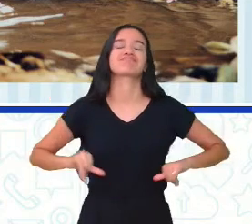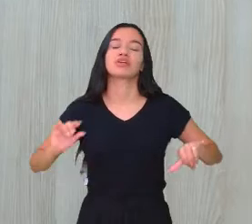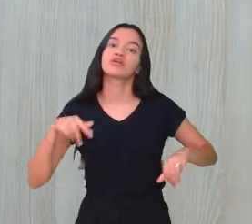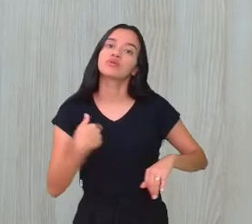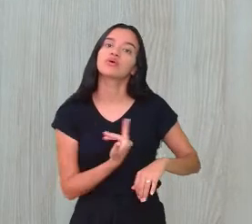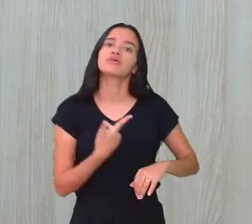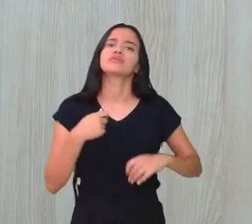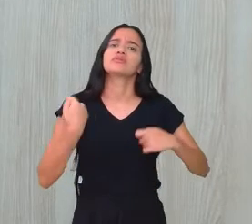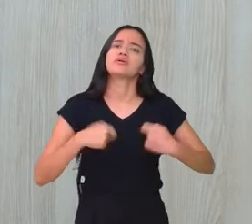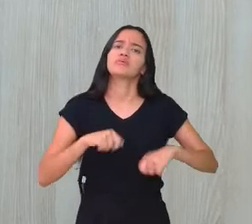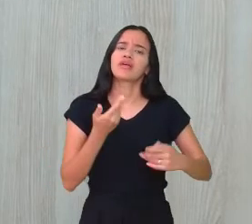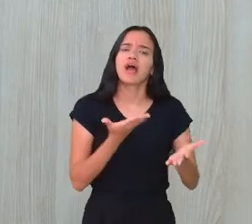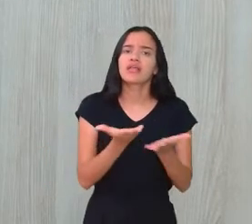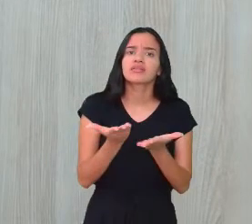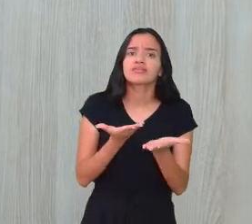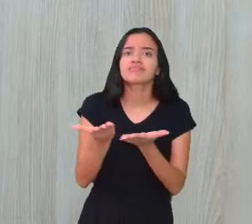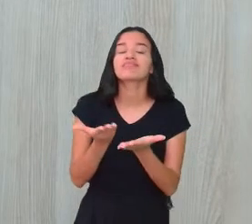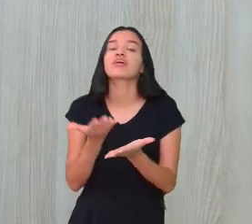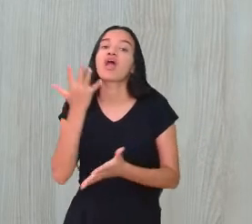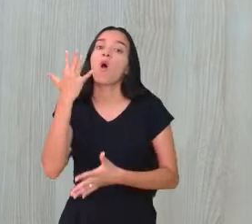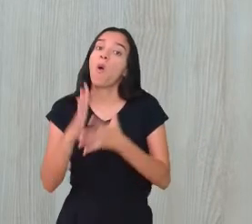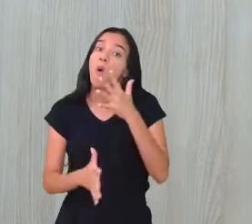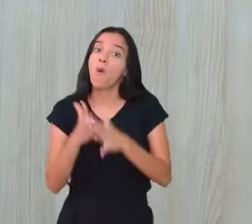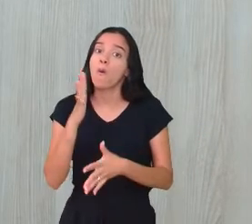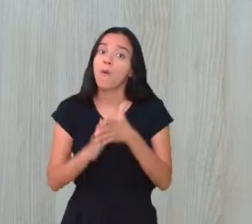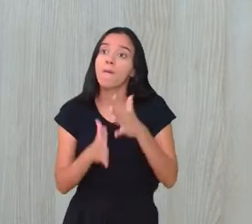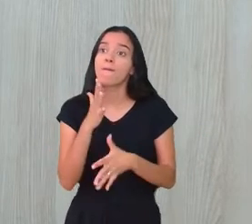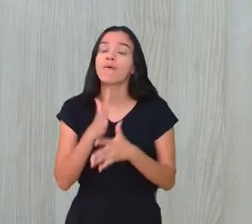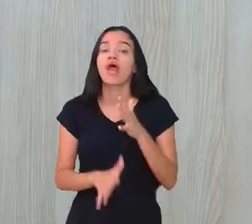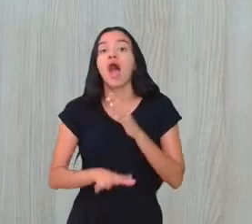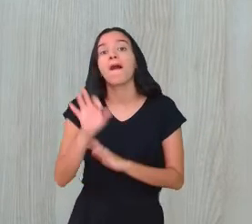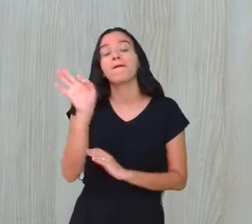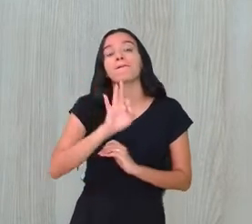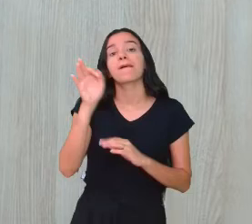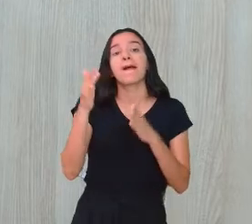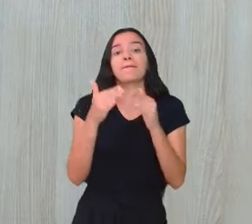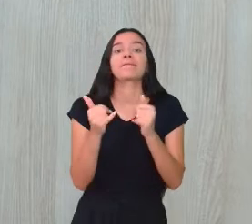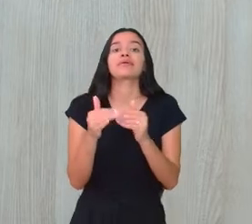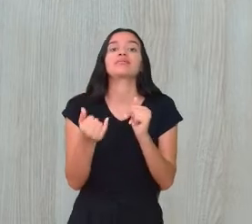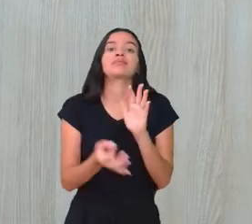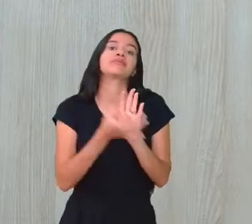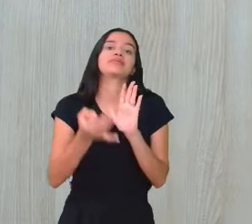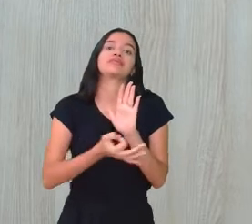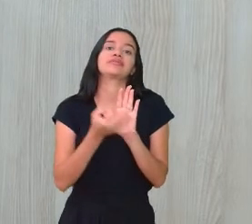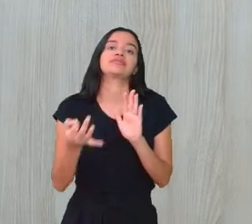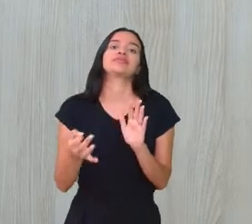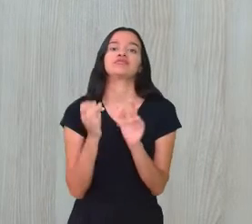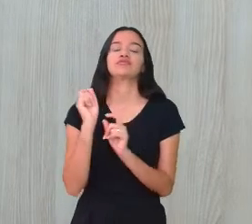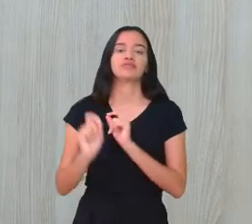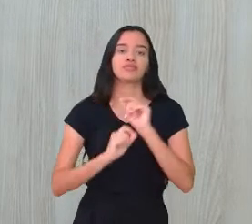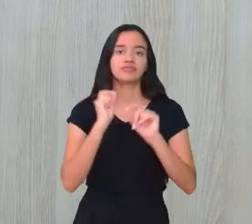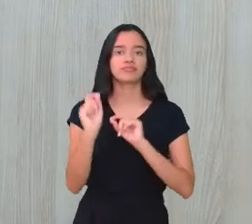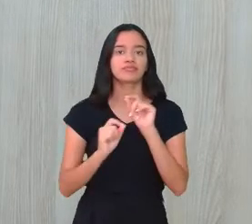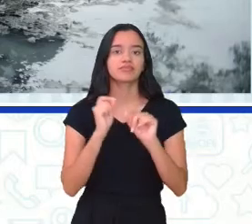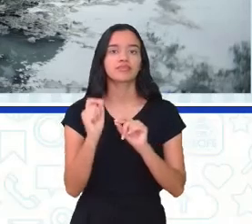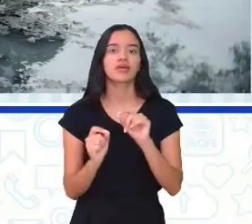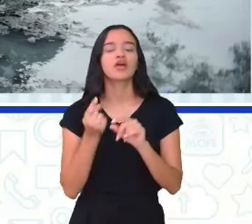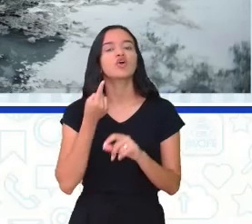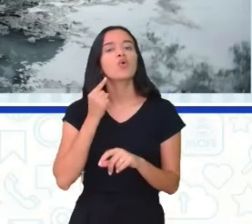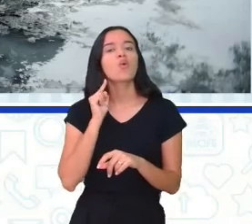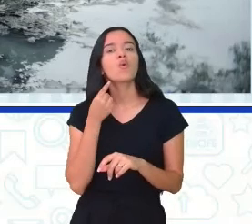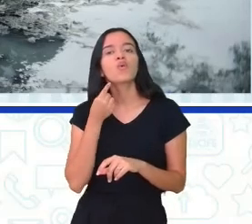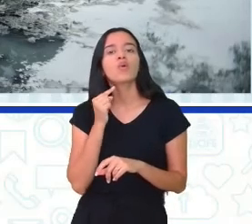precisa tratar dessa água aí, porque senão é complicado, né? Exatamente. E aí, a porcentagem, se eu pedir para comentar, diz que os domicílios com lixo